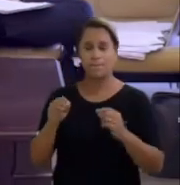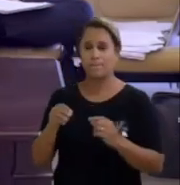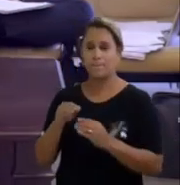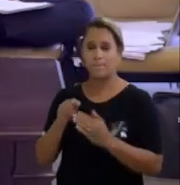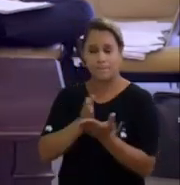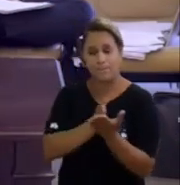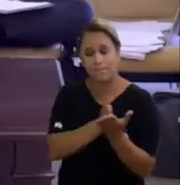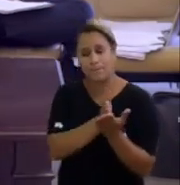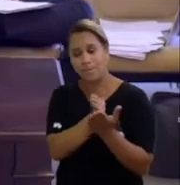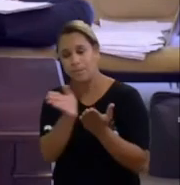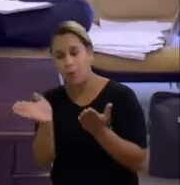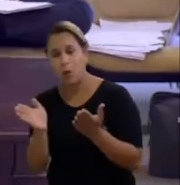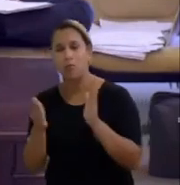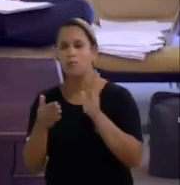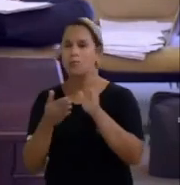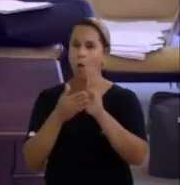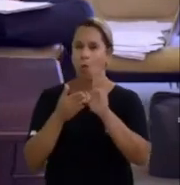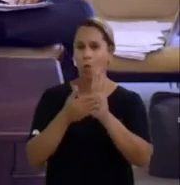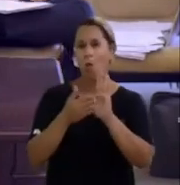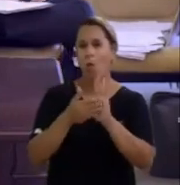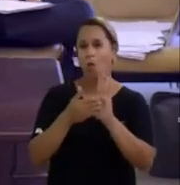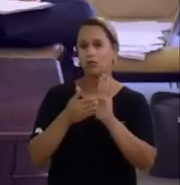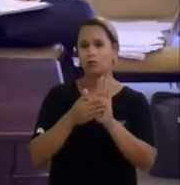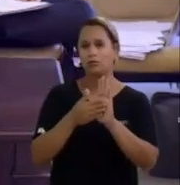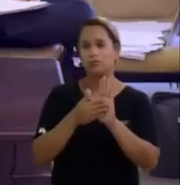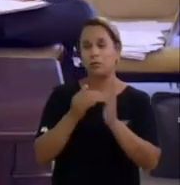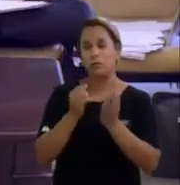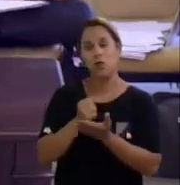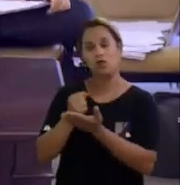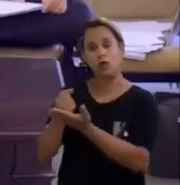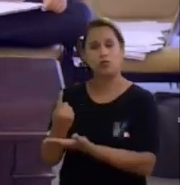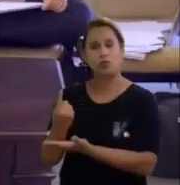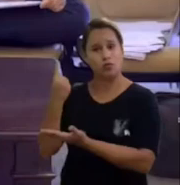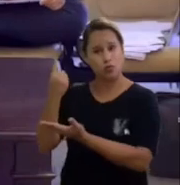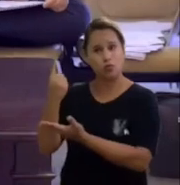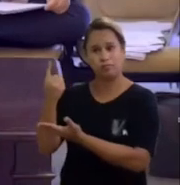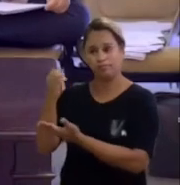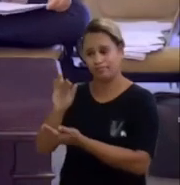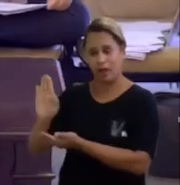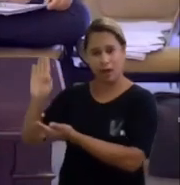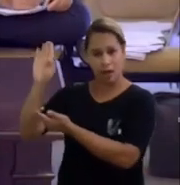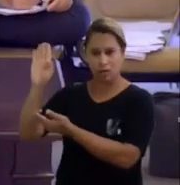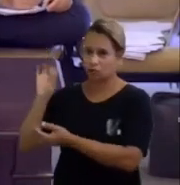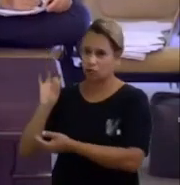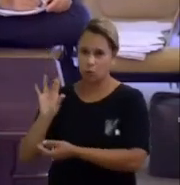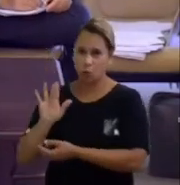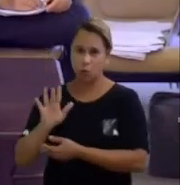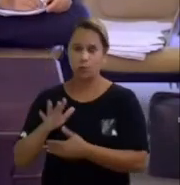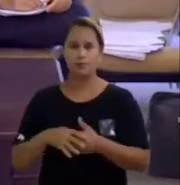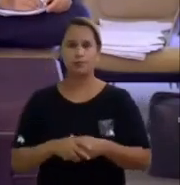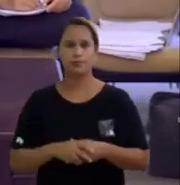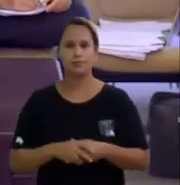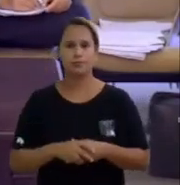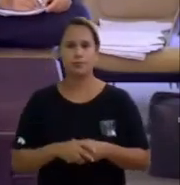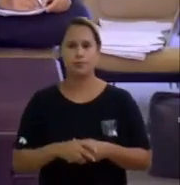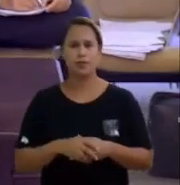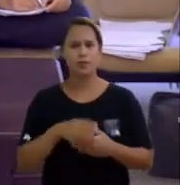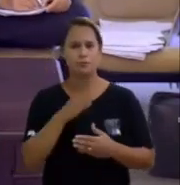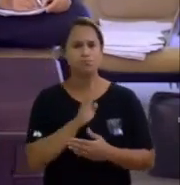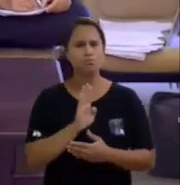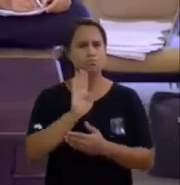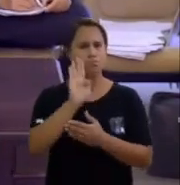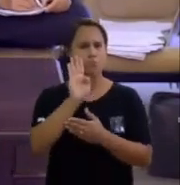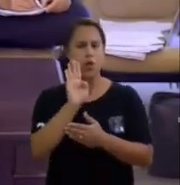promover pessoalmente um pré-candidato, em mais de uma oportunidade, em mais de uma legenda. Quando se fala da superexposição midiática, é do